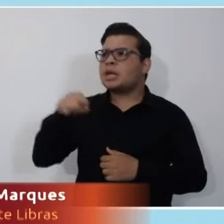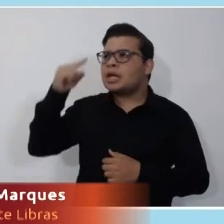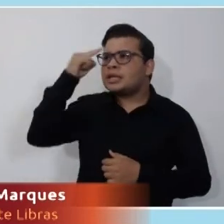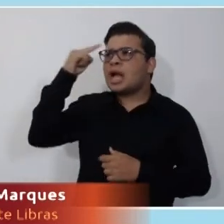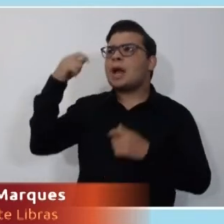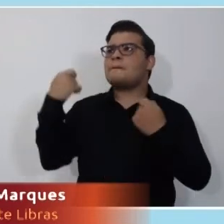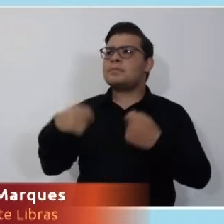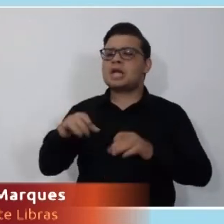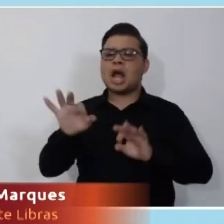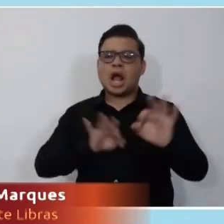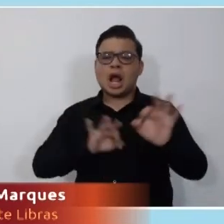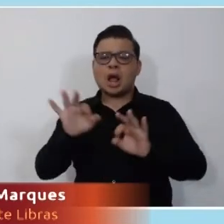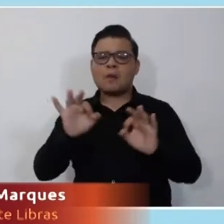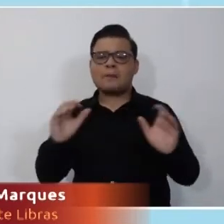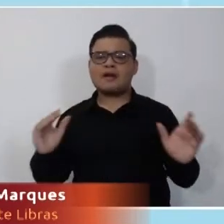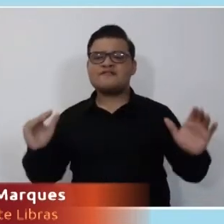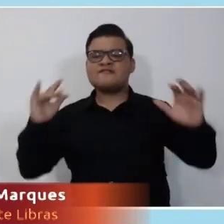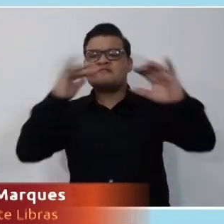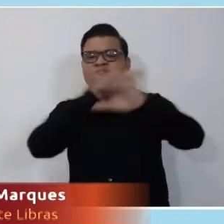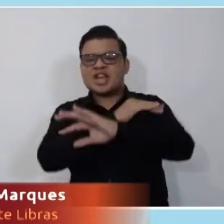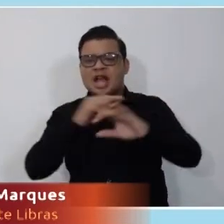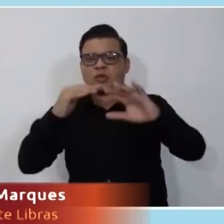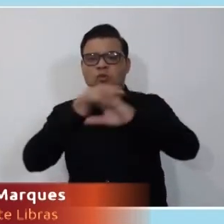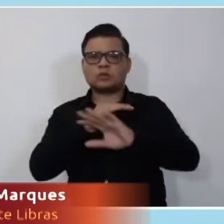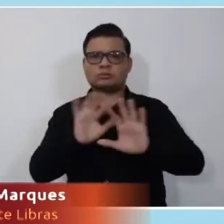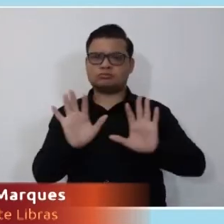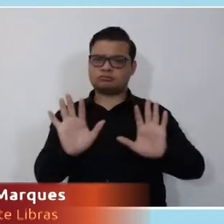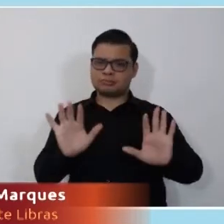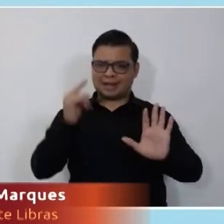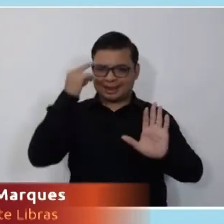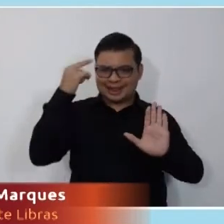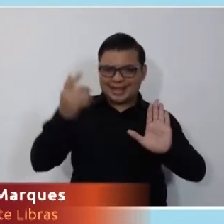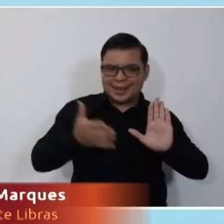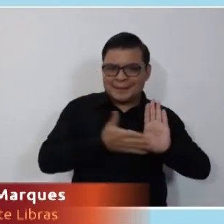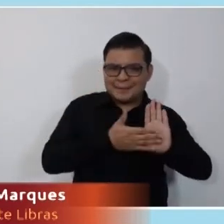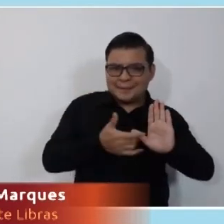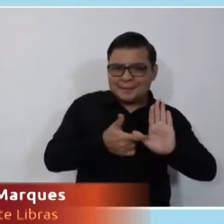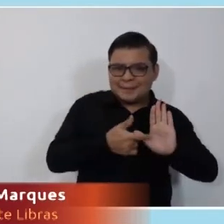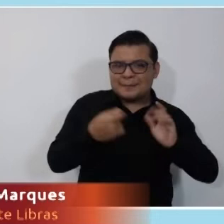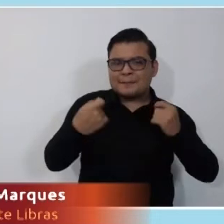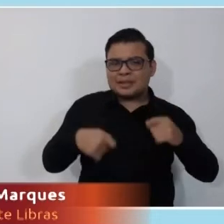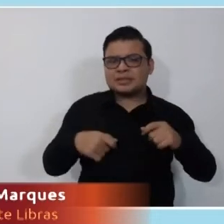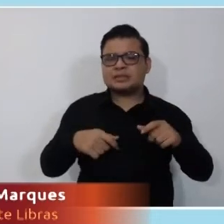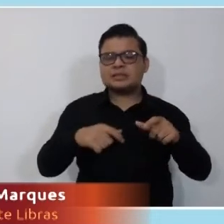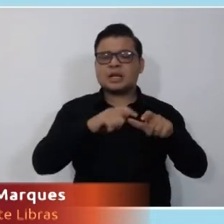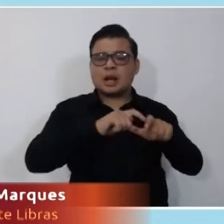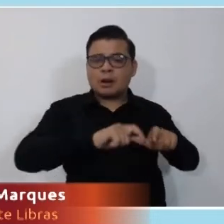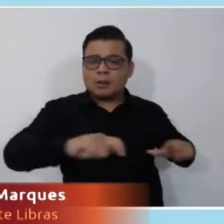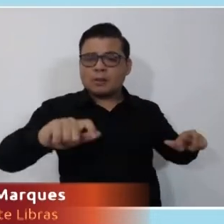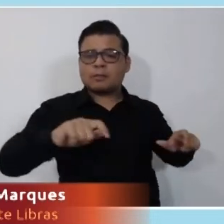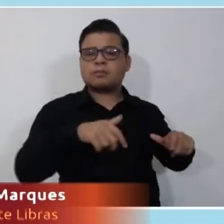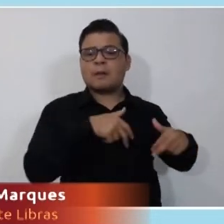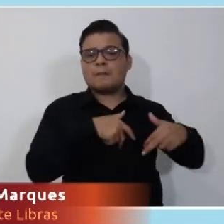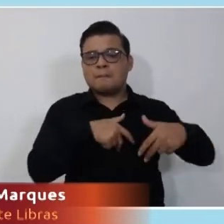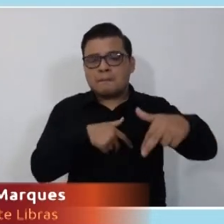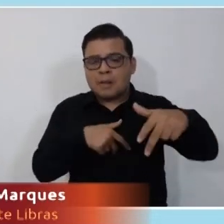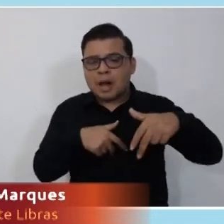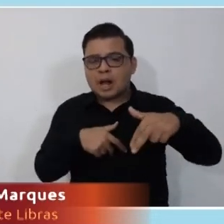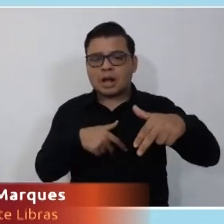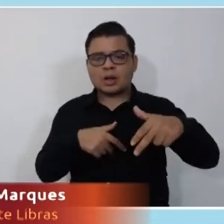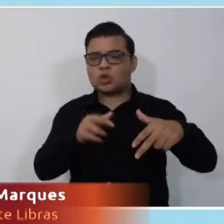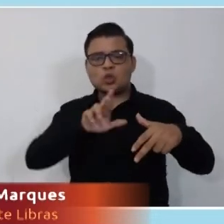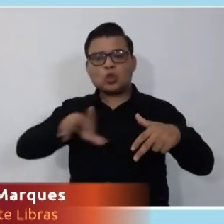carros. Olha, mas o plano está mostrando que a carência é de pedestrianização, é de espaço para pessoas, não é de espaço para